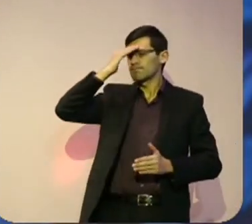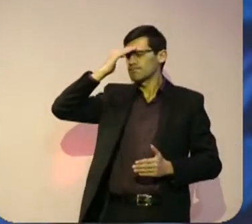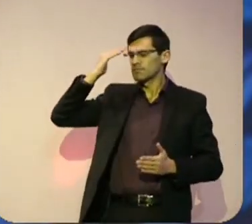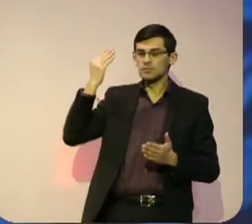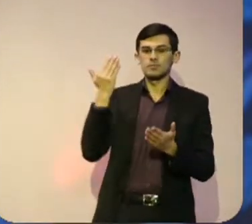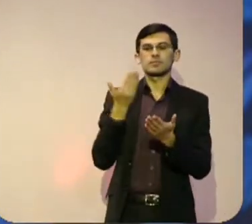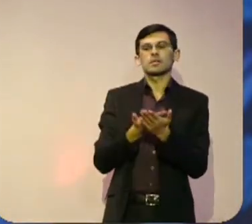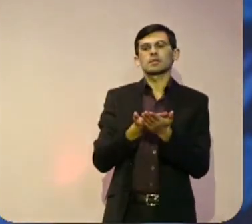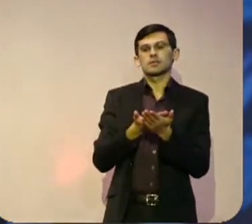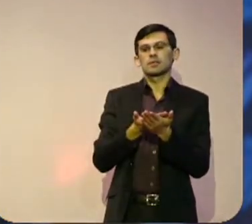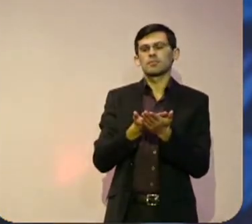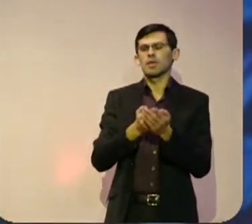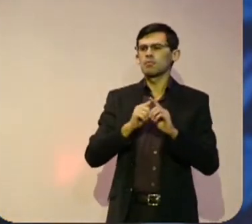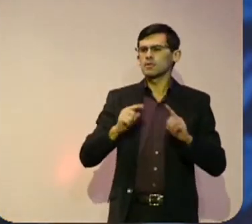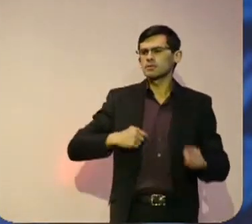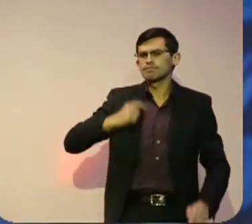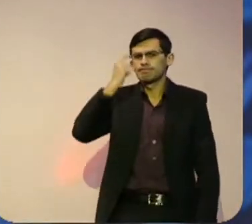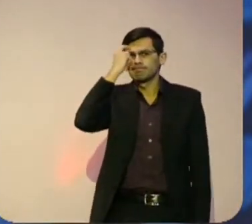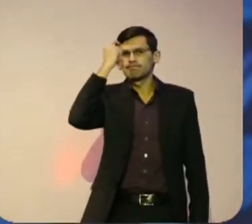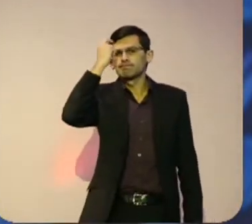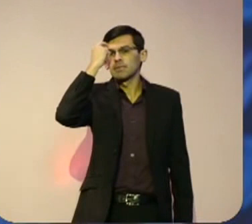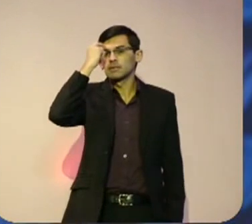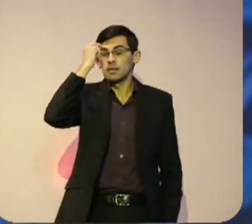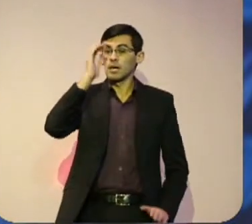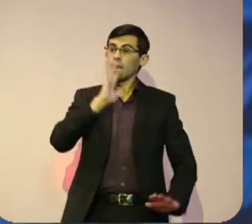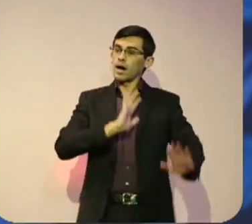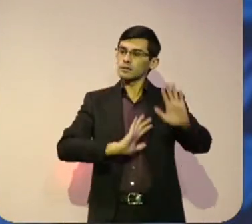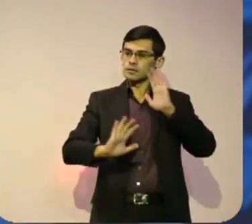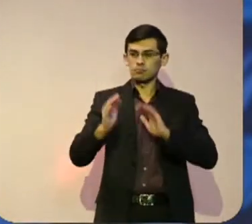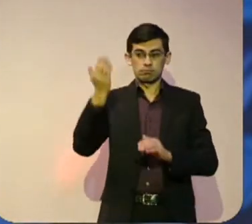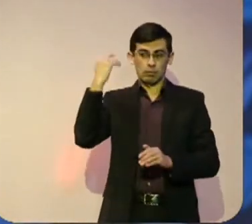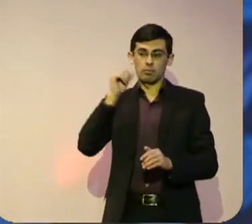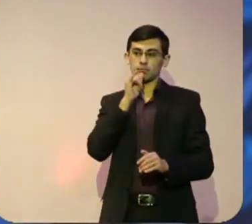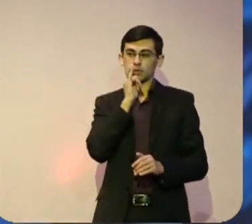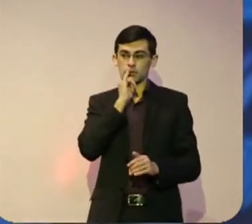crer. E eu fico imaginando quando a gente vai se casar.